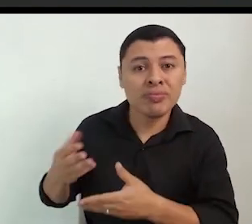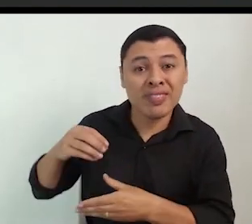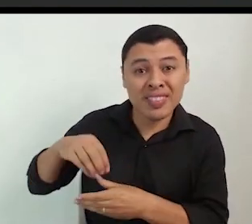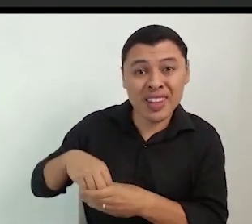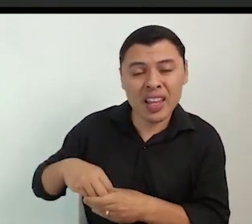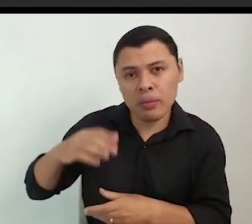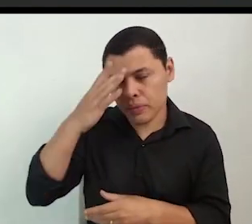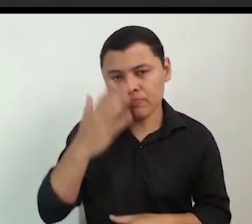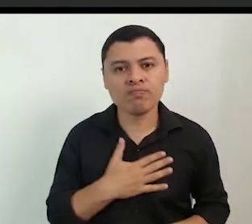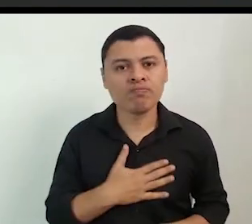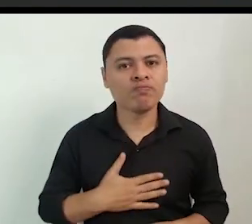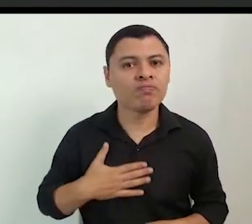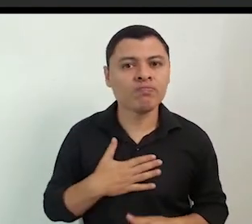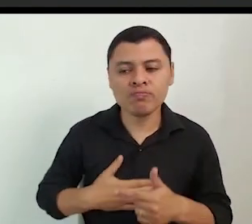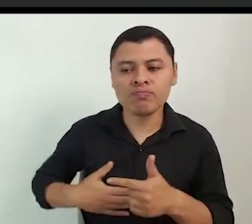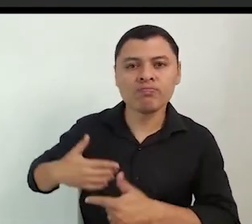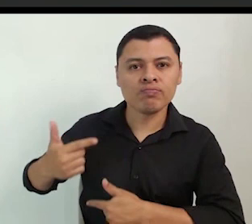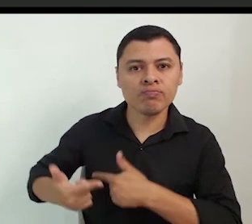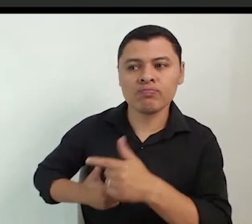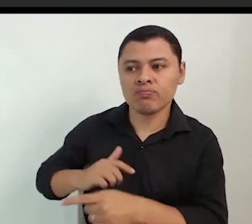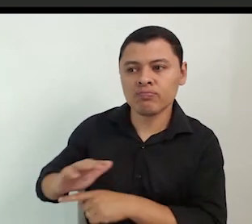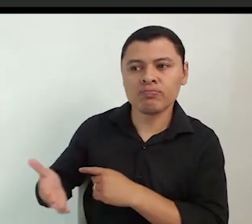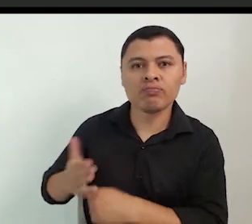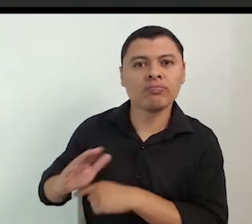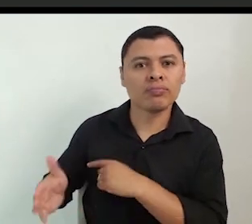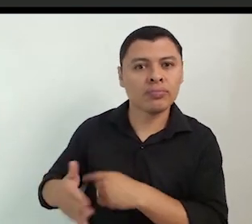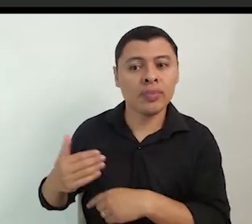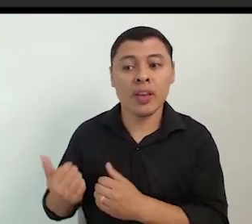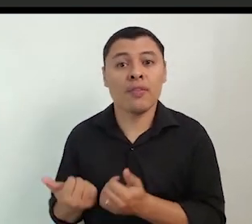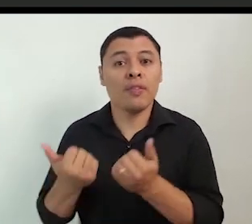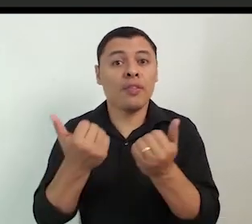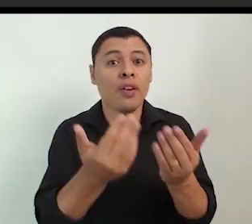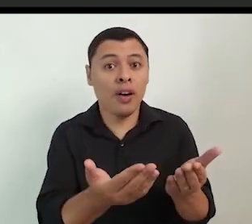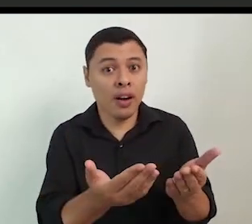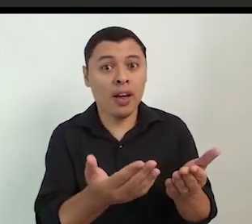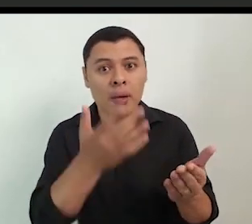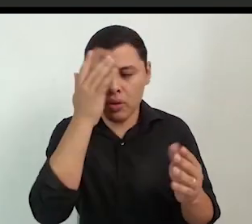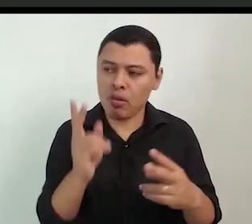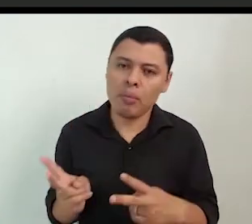internamente para que ele se reflita no âmbito externo.